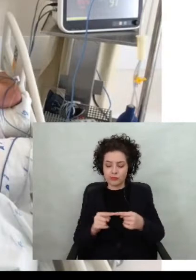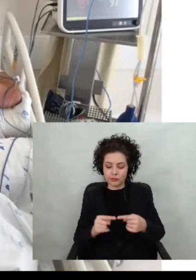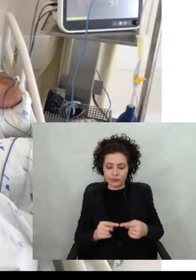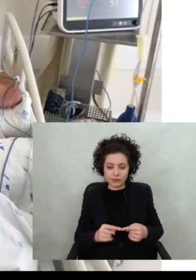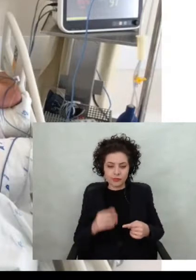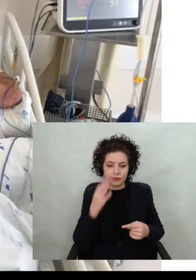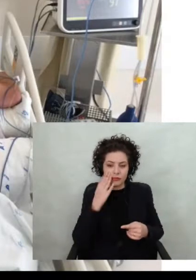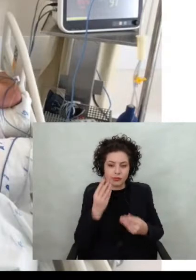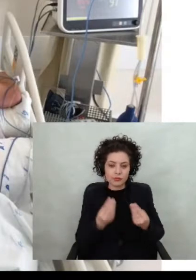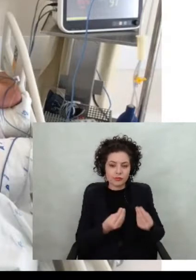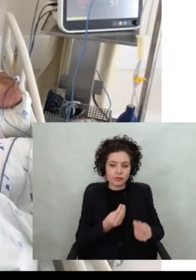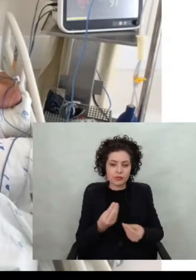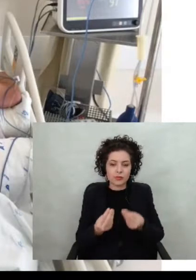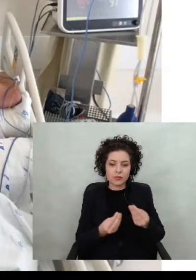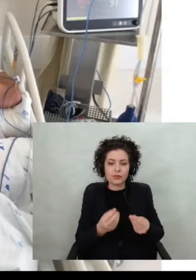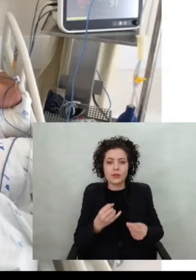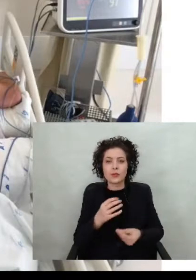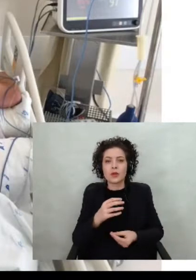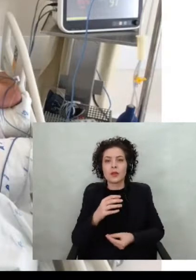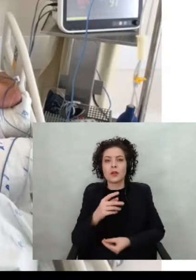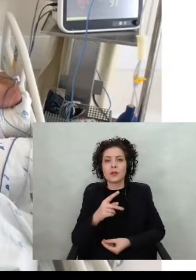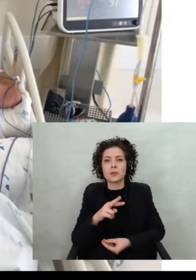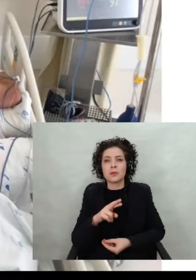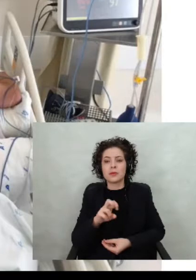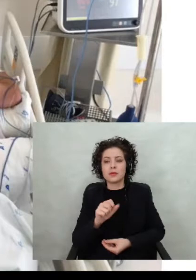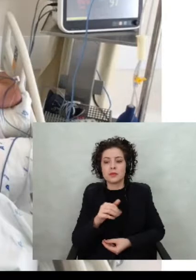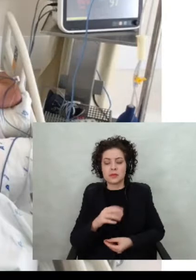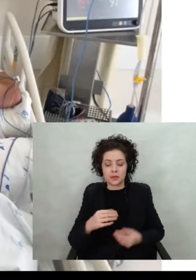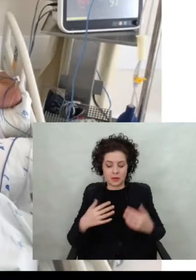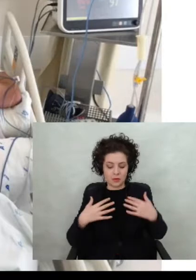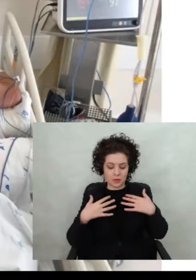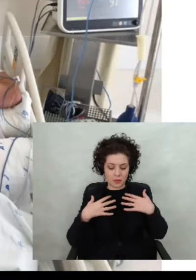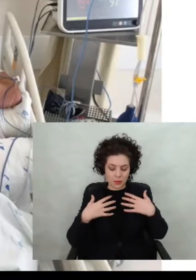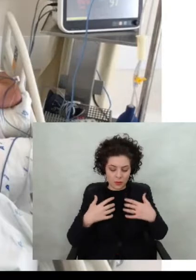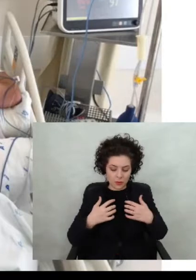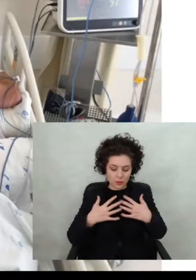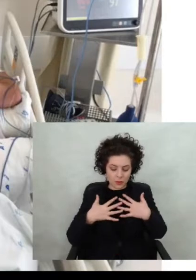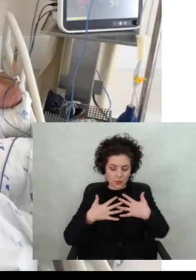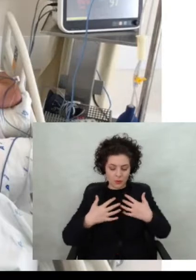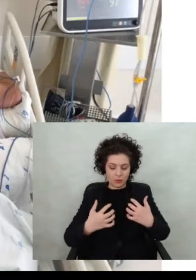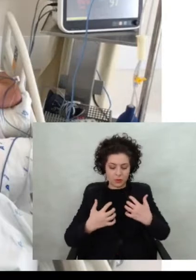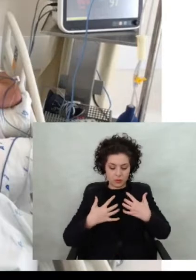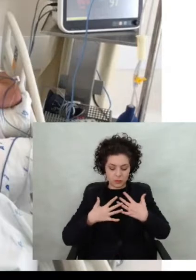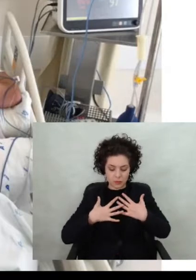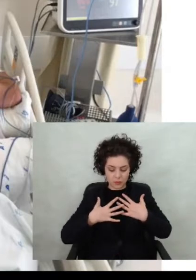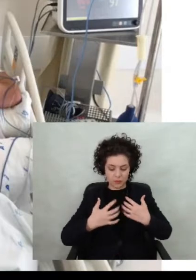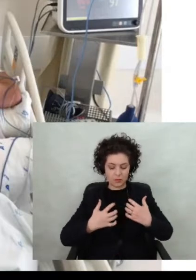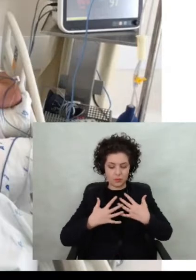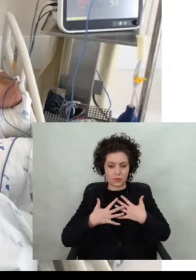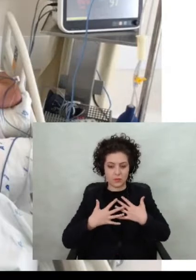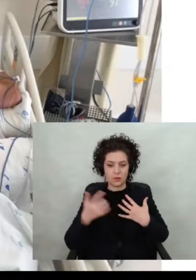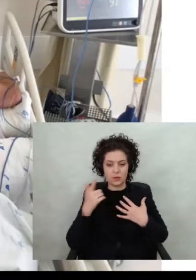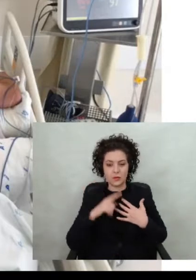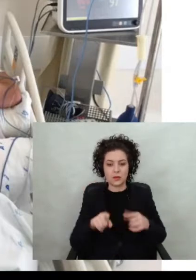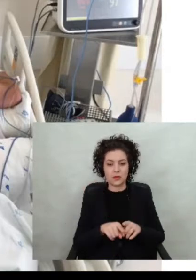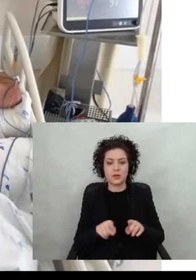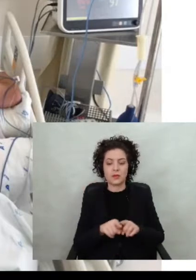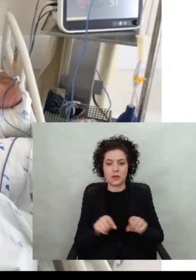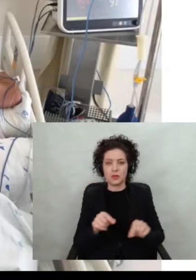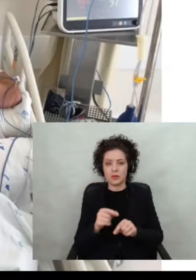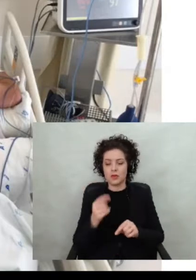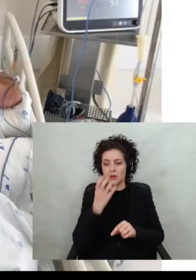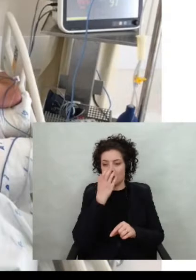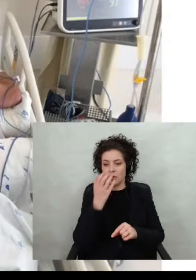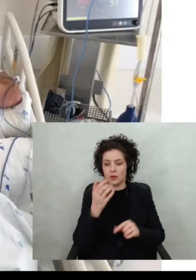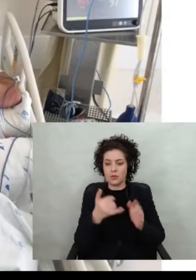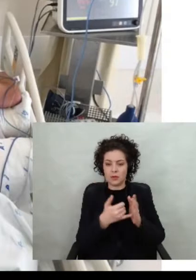quantidade de pressão que a gente tem que dar dentro do pulmão, o volume corrente baixo para evitar lesão pulmonar induzida pela ventilação mecânica, é